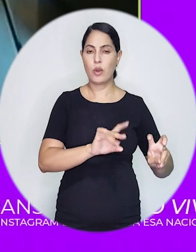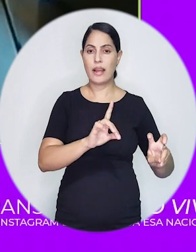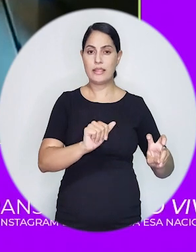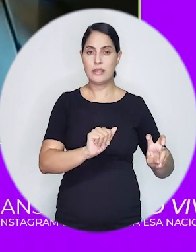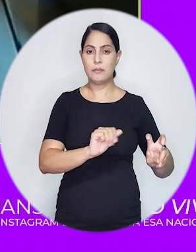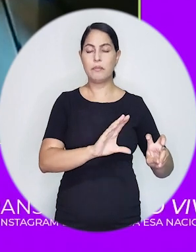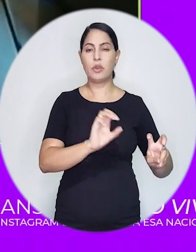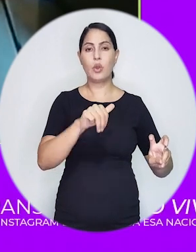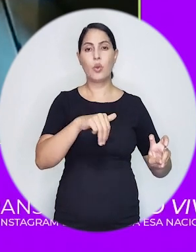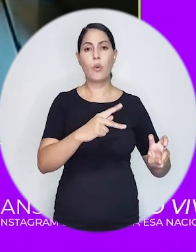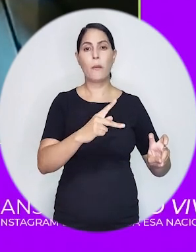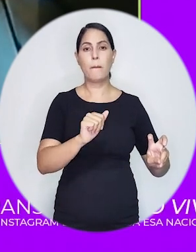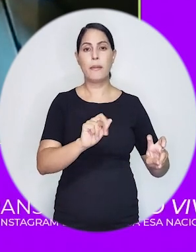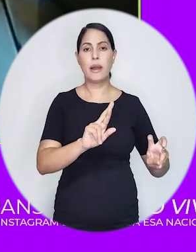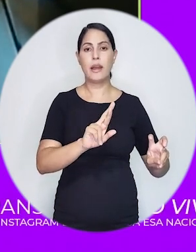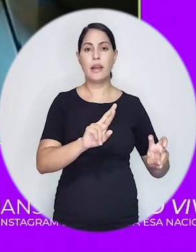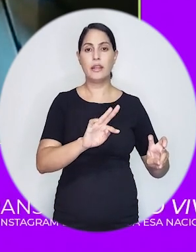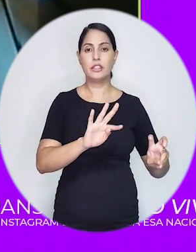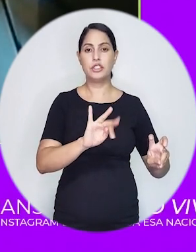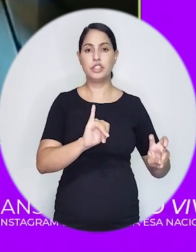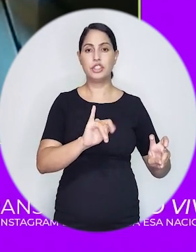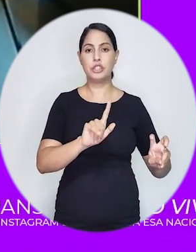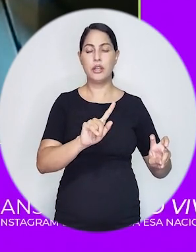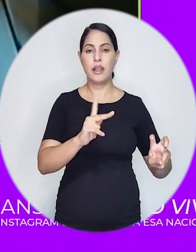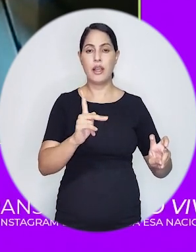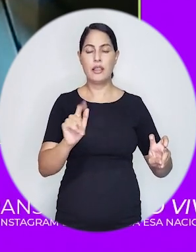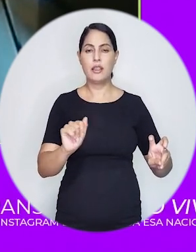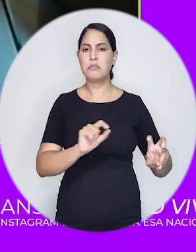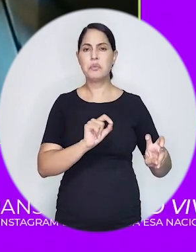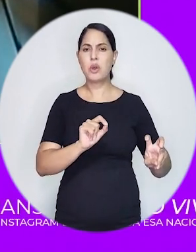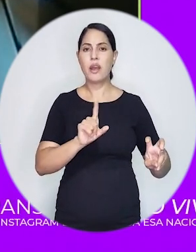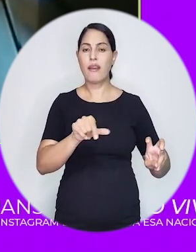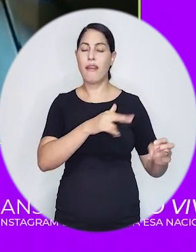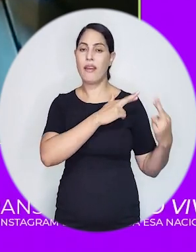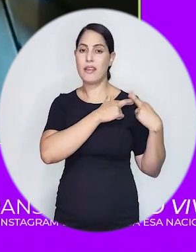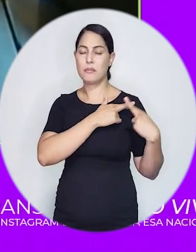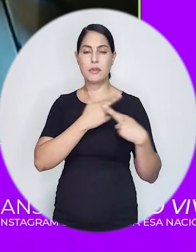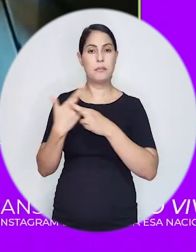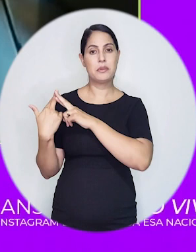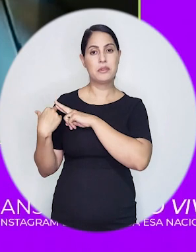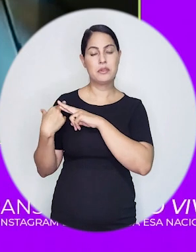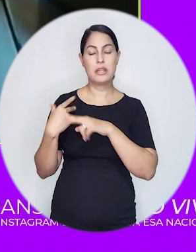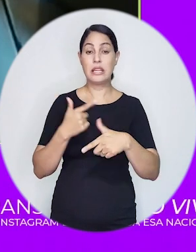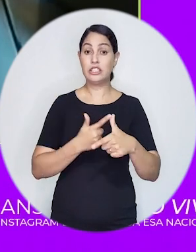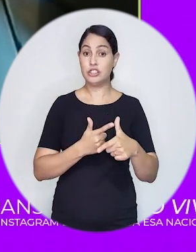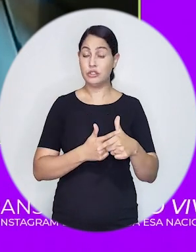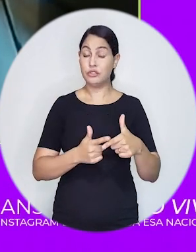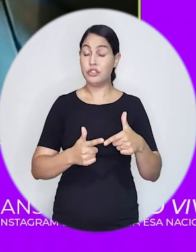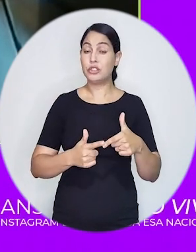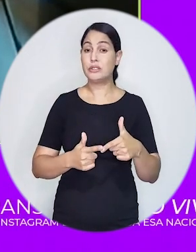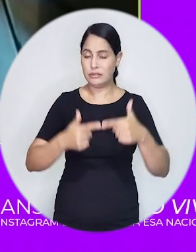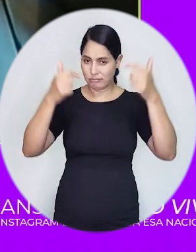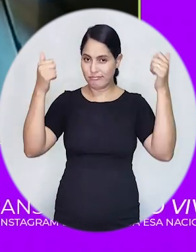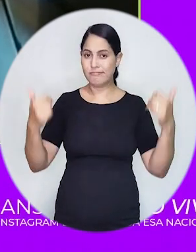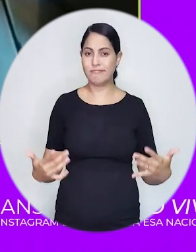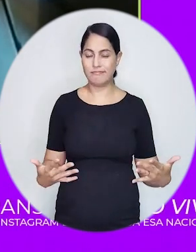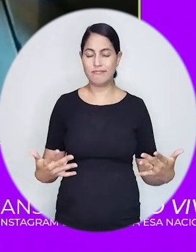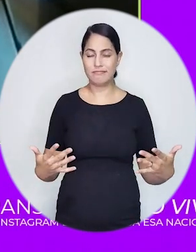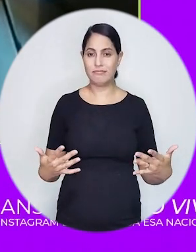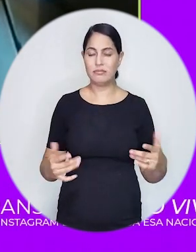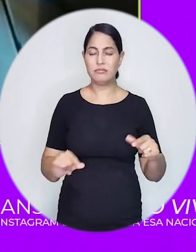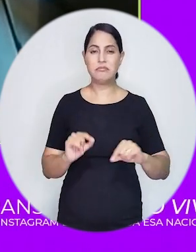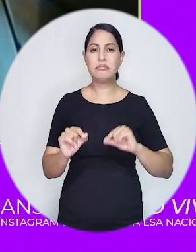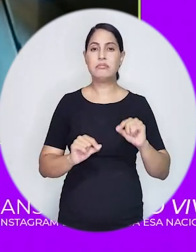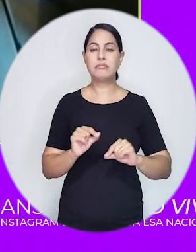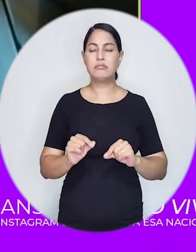essa nova cultura, nos traz a lógica, então, de uma divisão de responsabilidades. E com toda a propriedade, tu